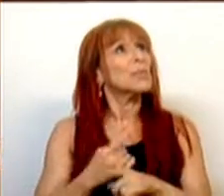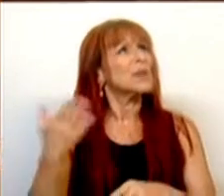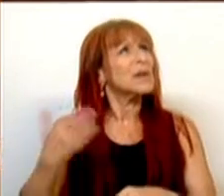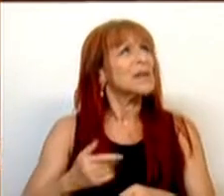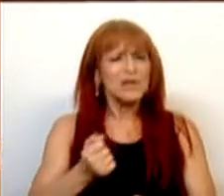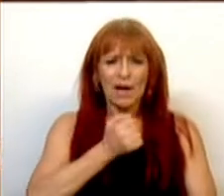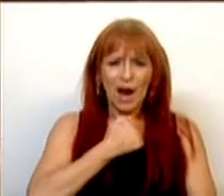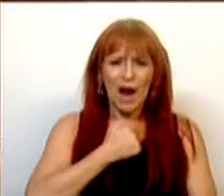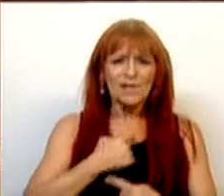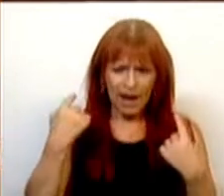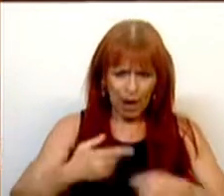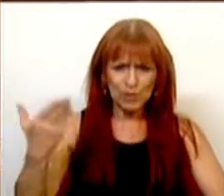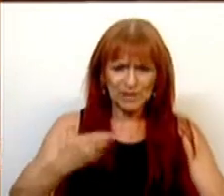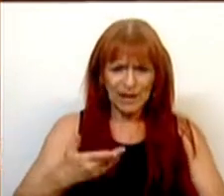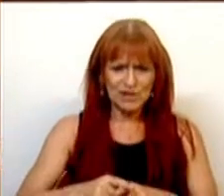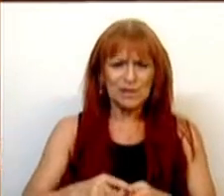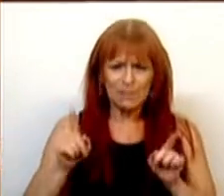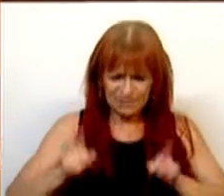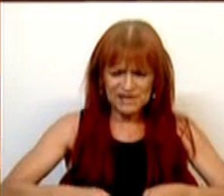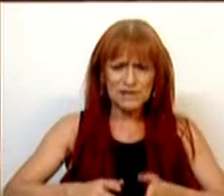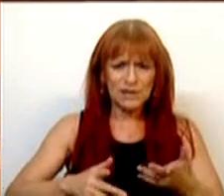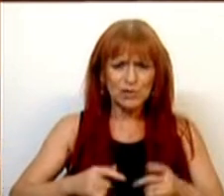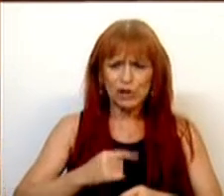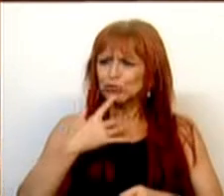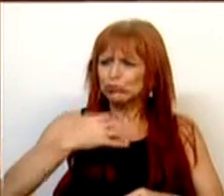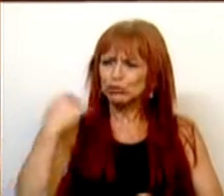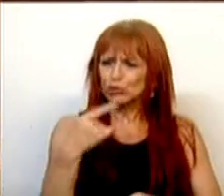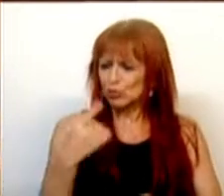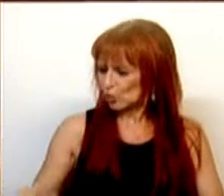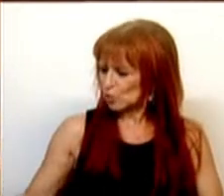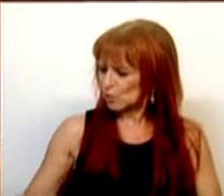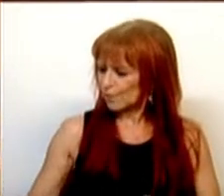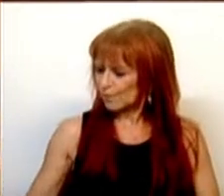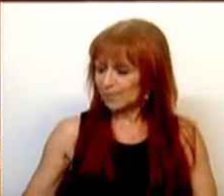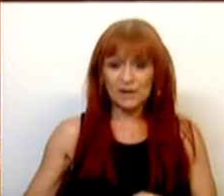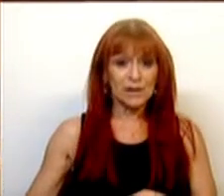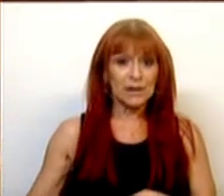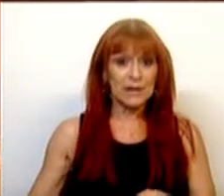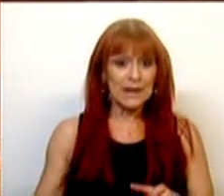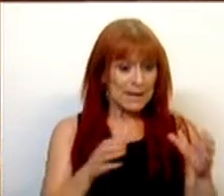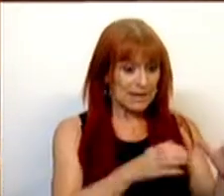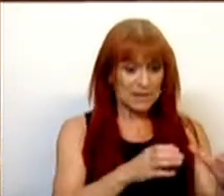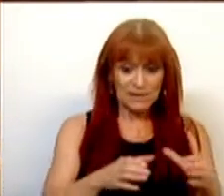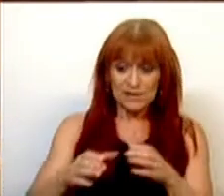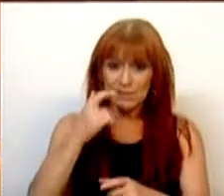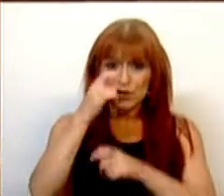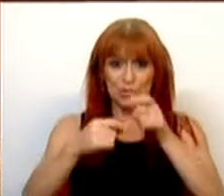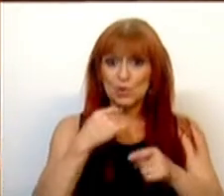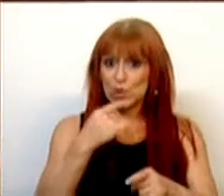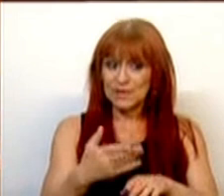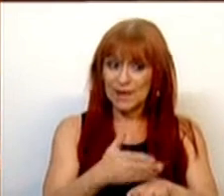direito à habitação é um direito que deve ser de todos. E são os segmentos da população que